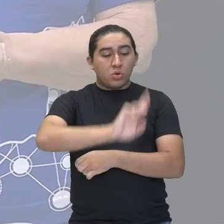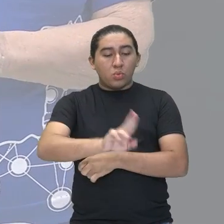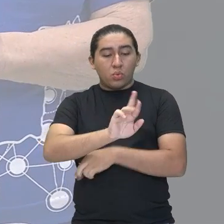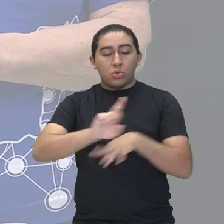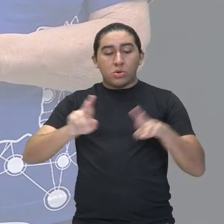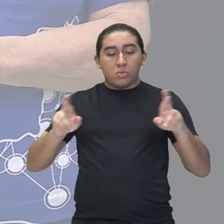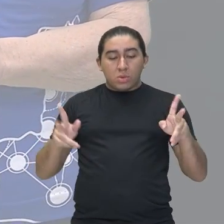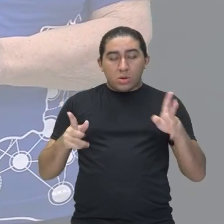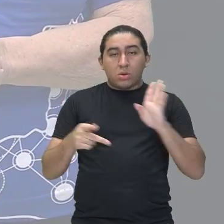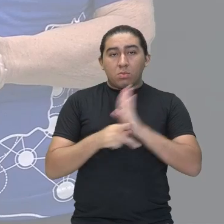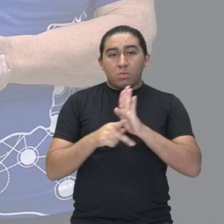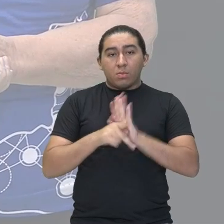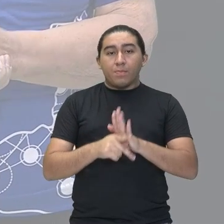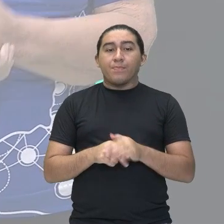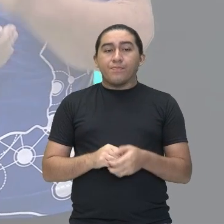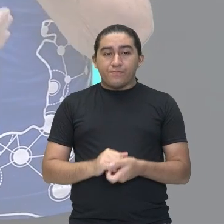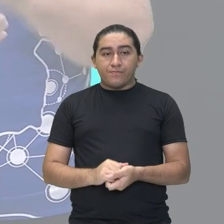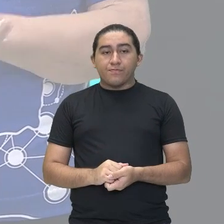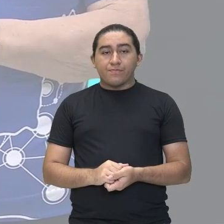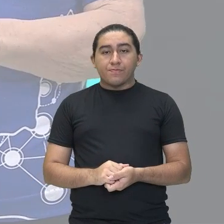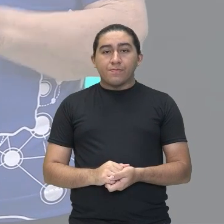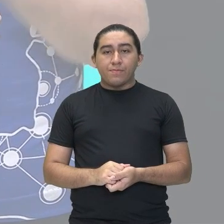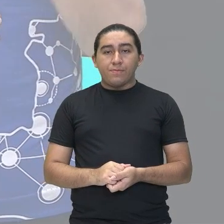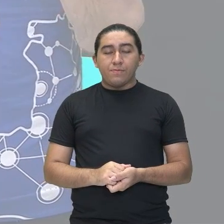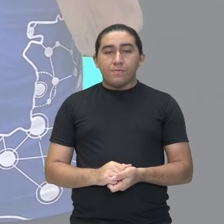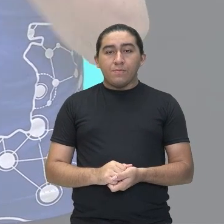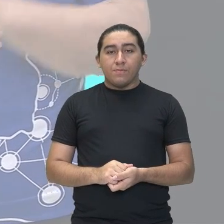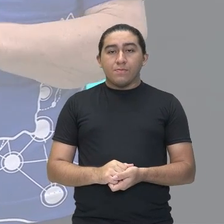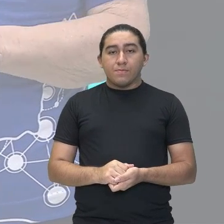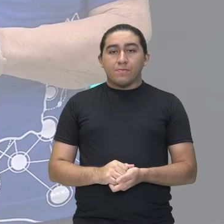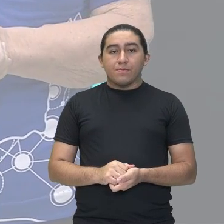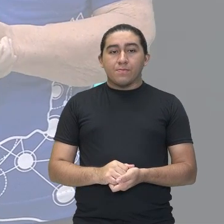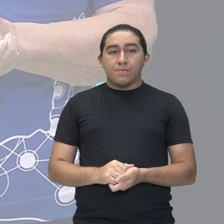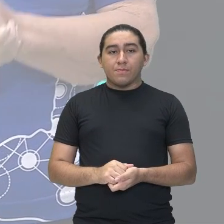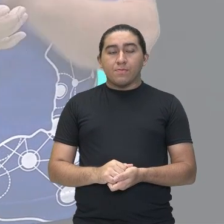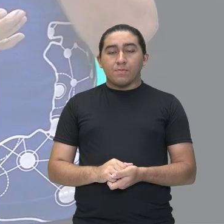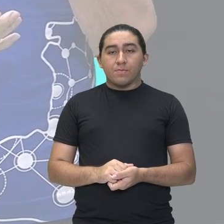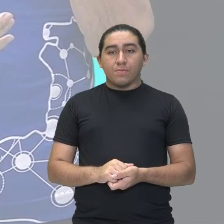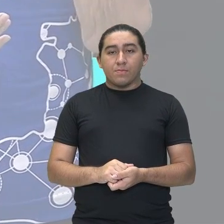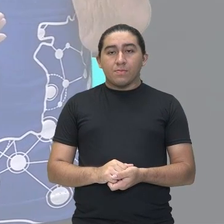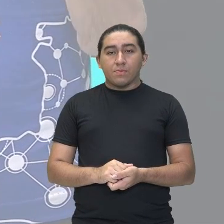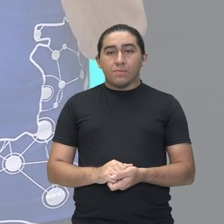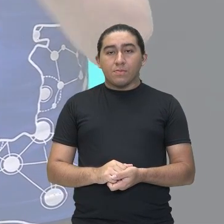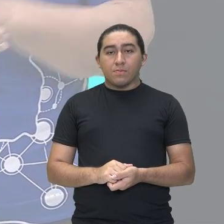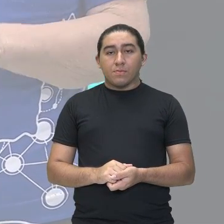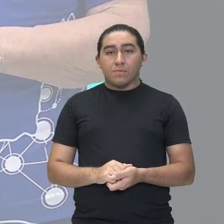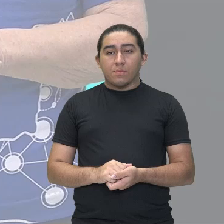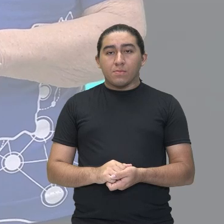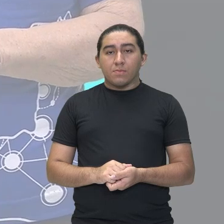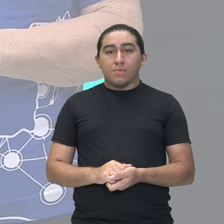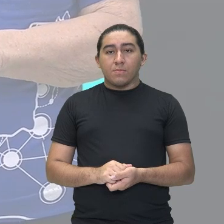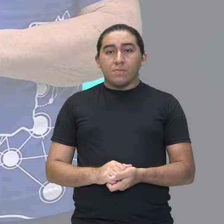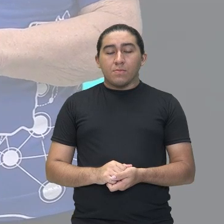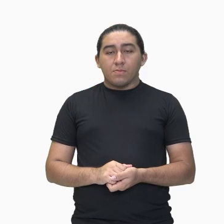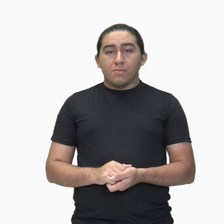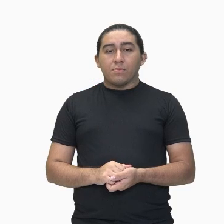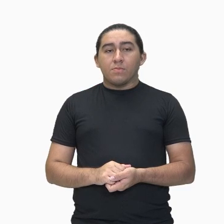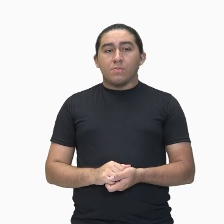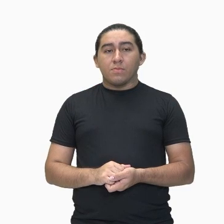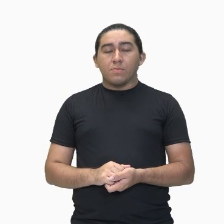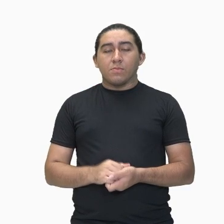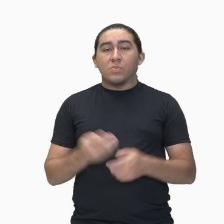palavras contraditórias, certo? Então, no Barroco, nós podemos ver a poesia